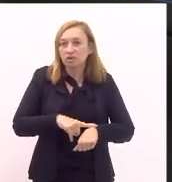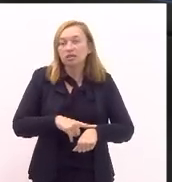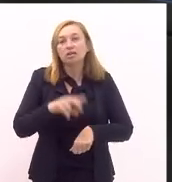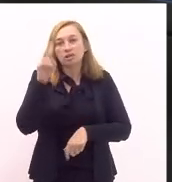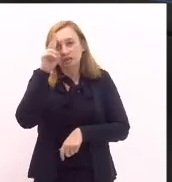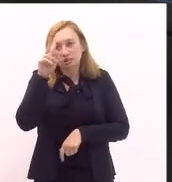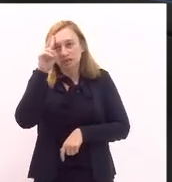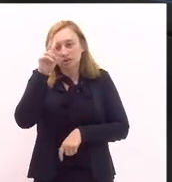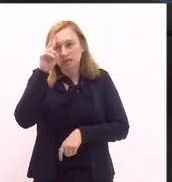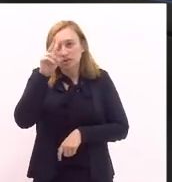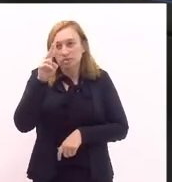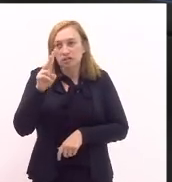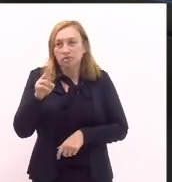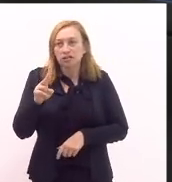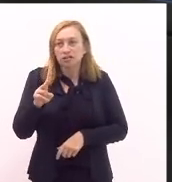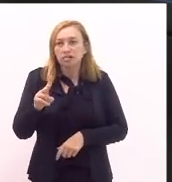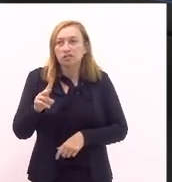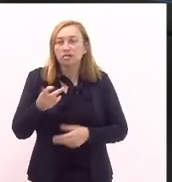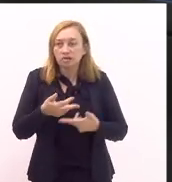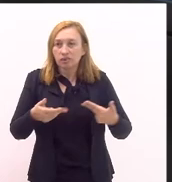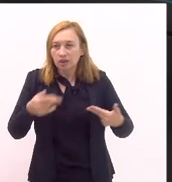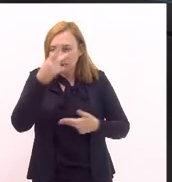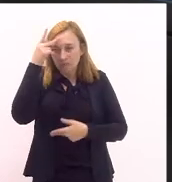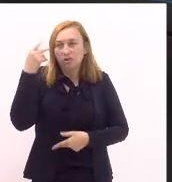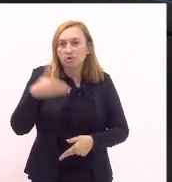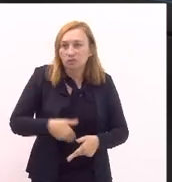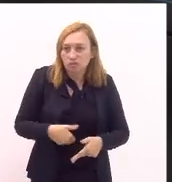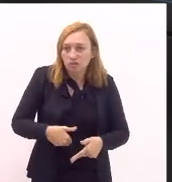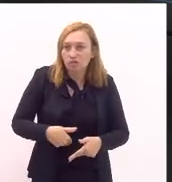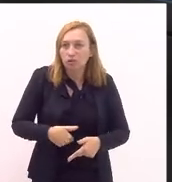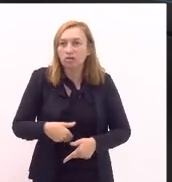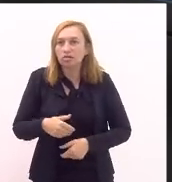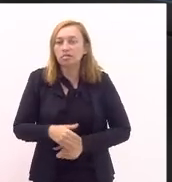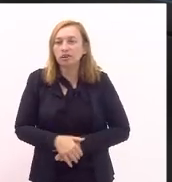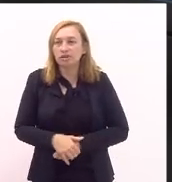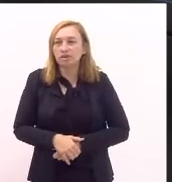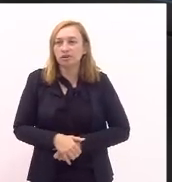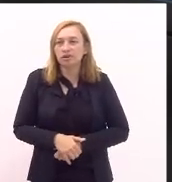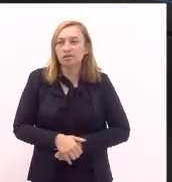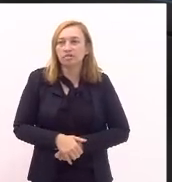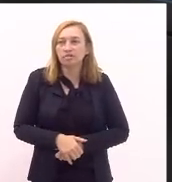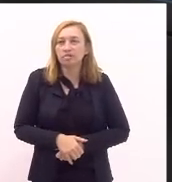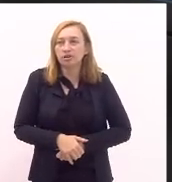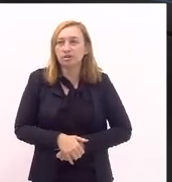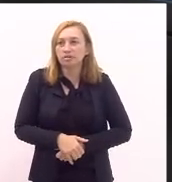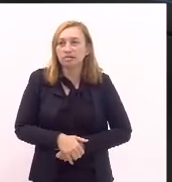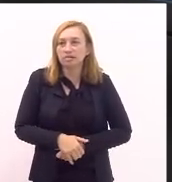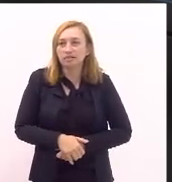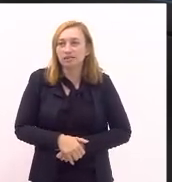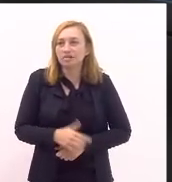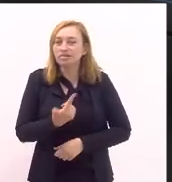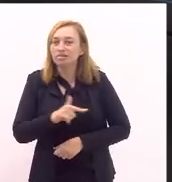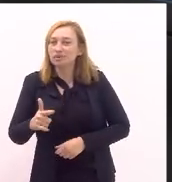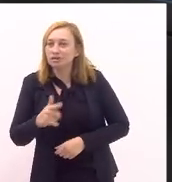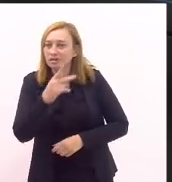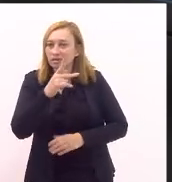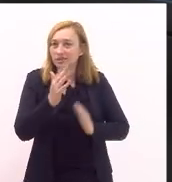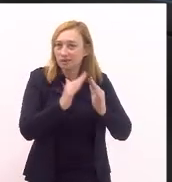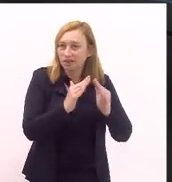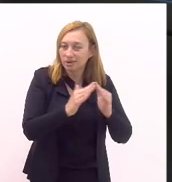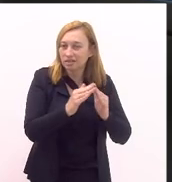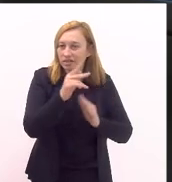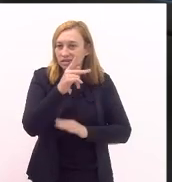lembrar de que tem muita gente passando fome que tem muita gente sem casa e que